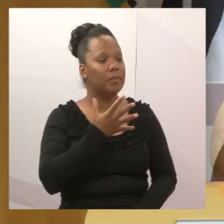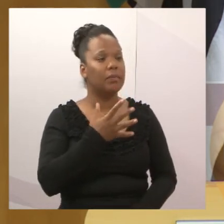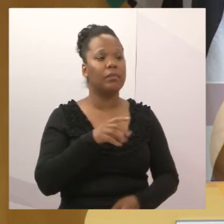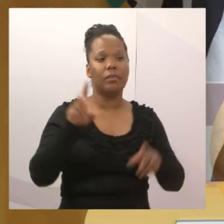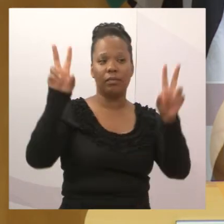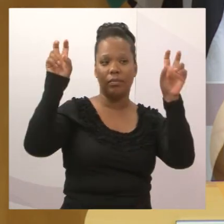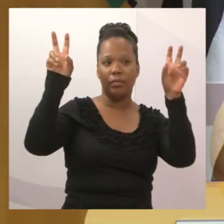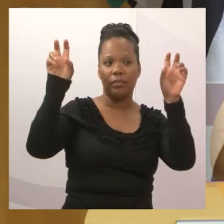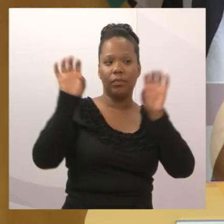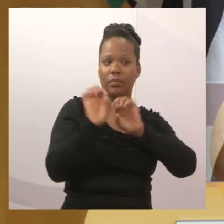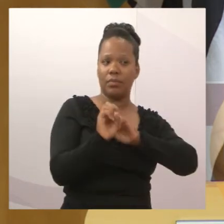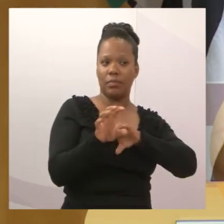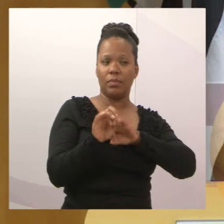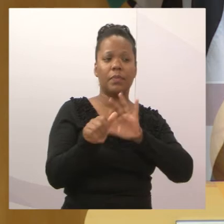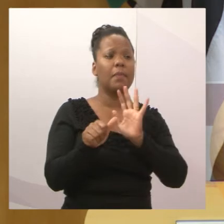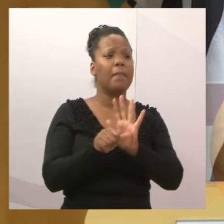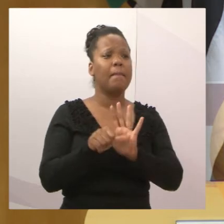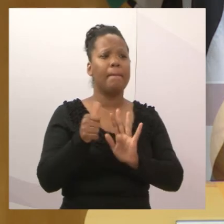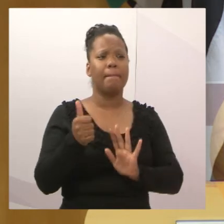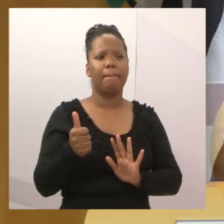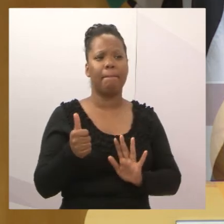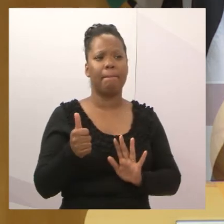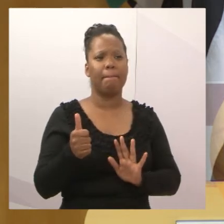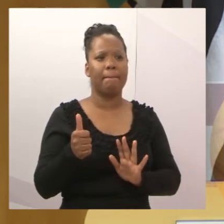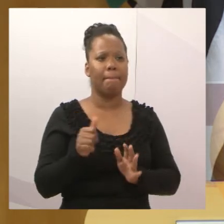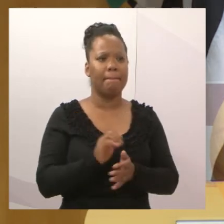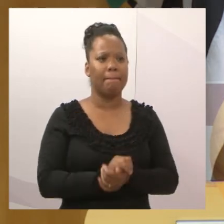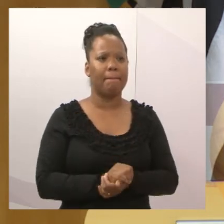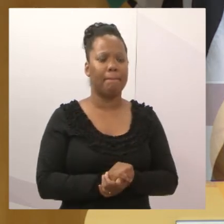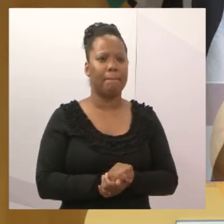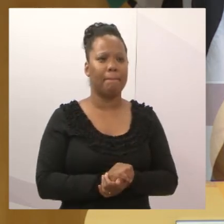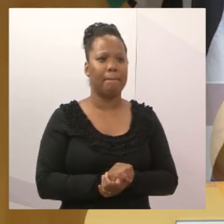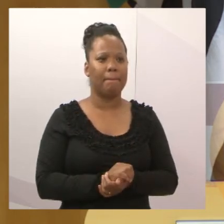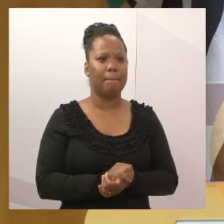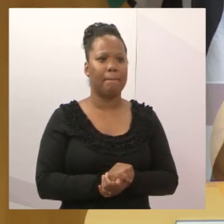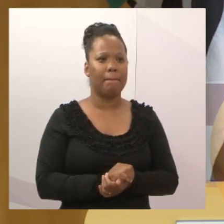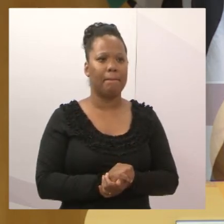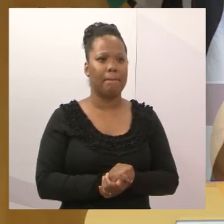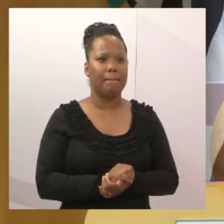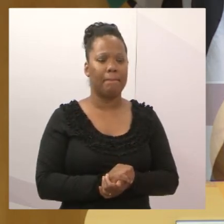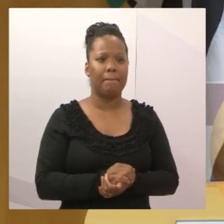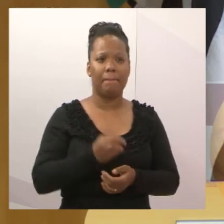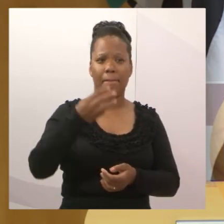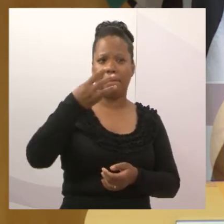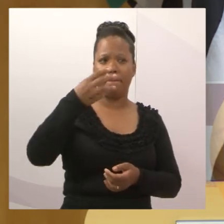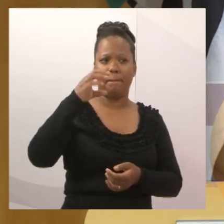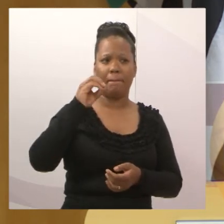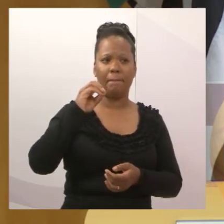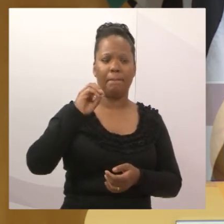educação. Primeiro, que nós temos menos 30 milhões de investimento.